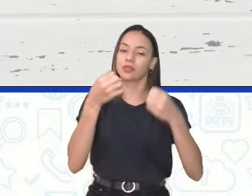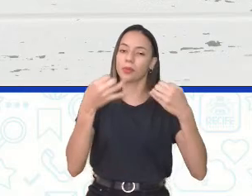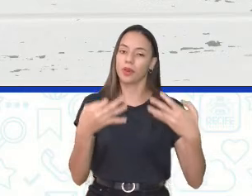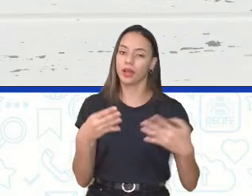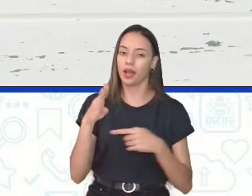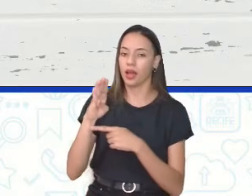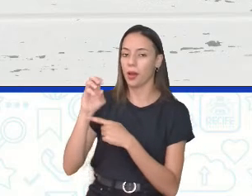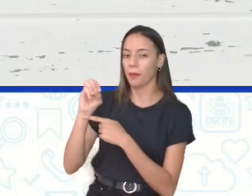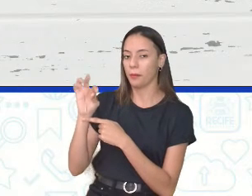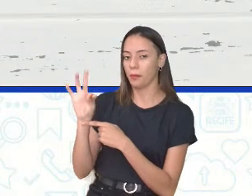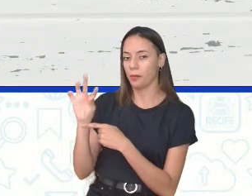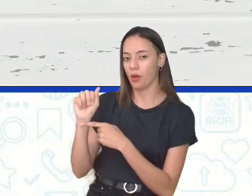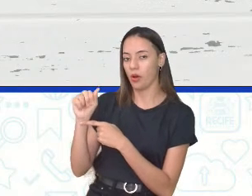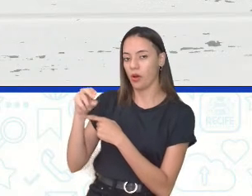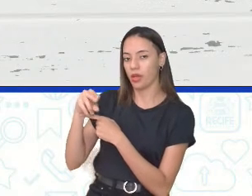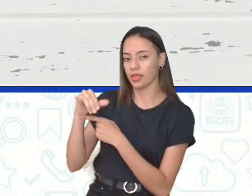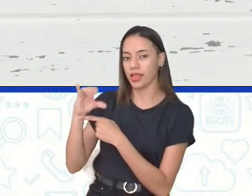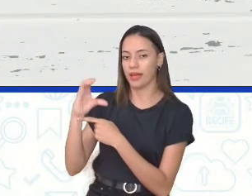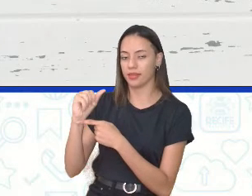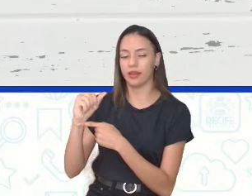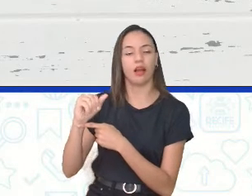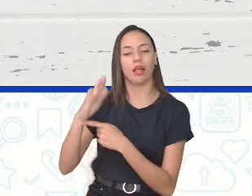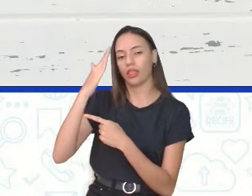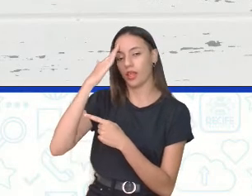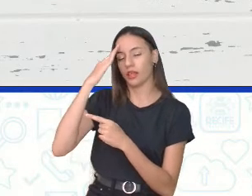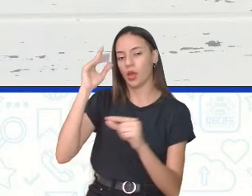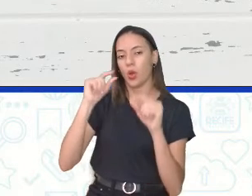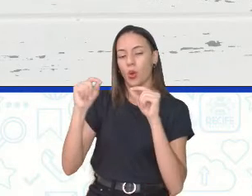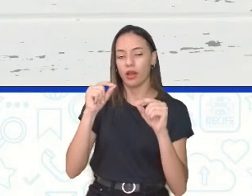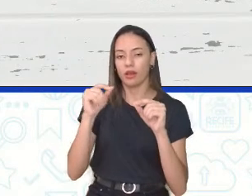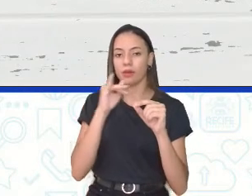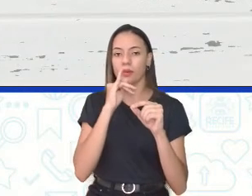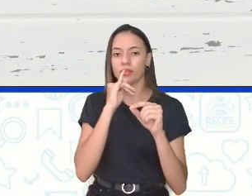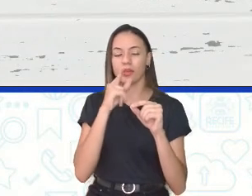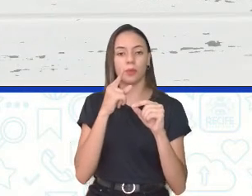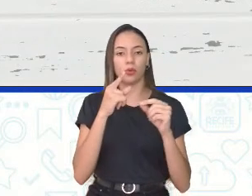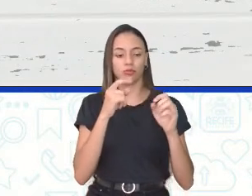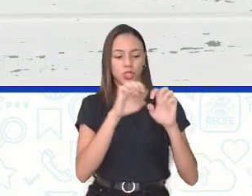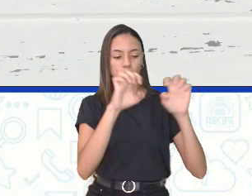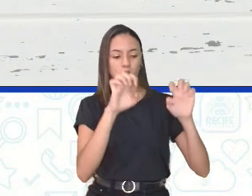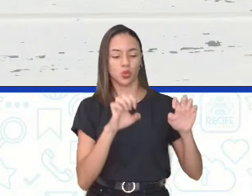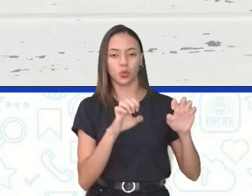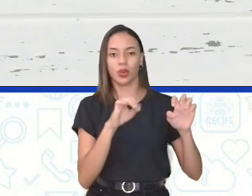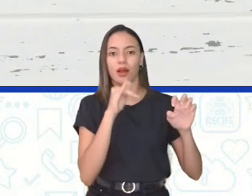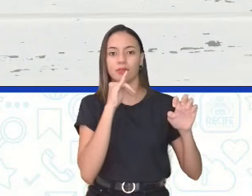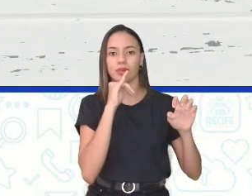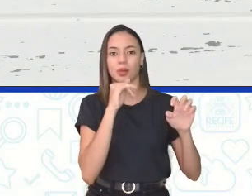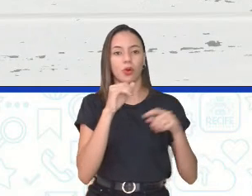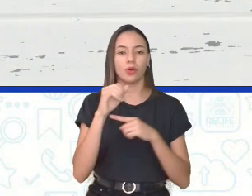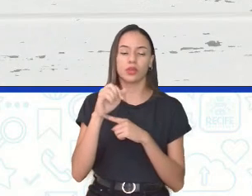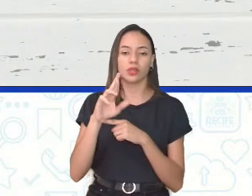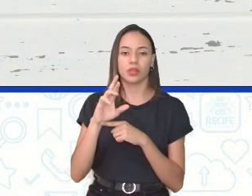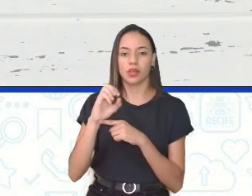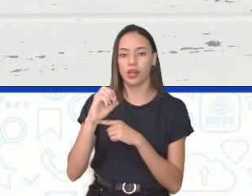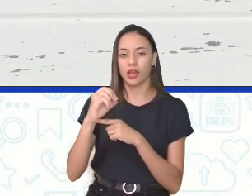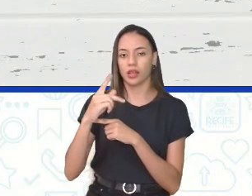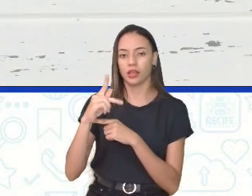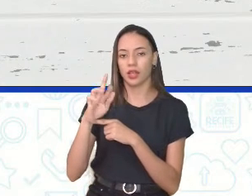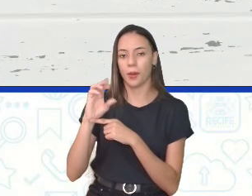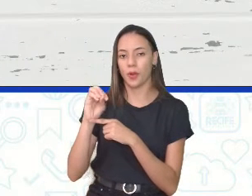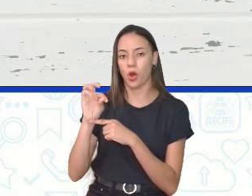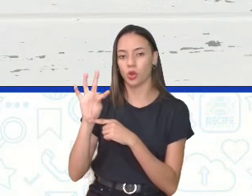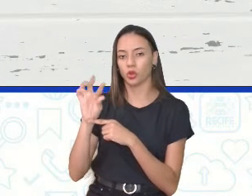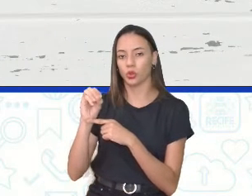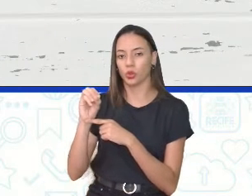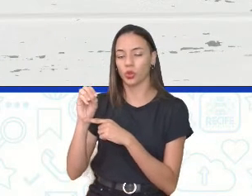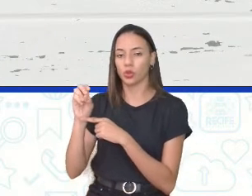ter que entender as estruturas, né? As estruturas reprodutivas da flor. Porque, do mesmo jeito,